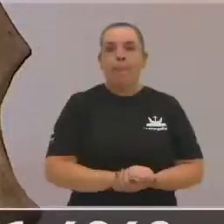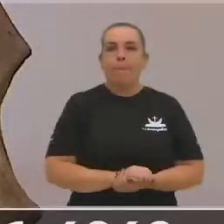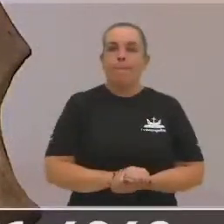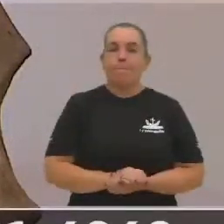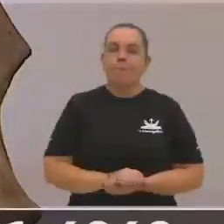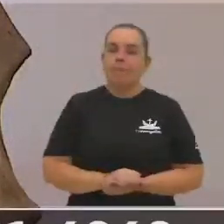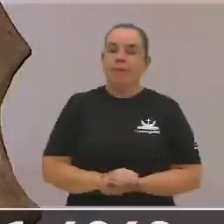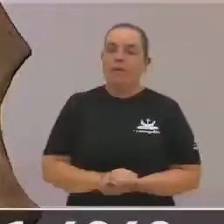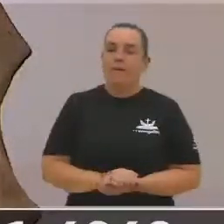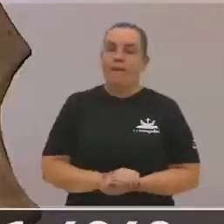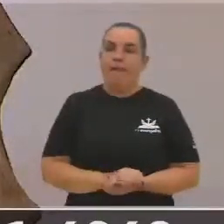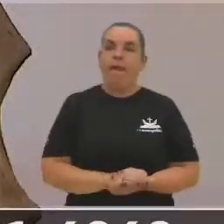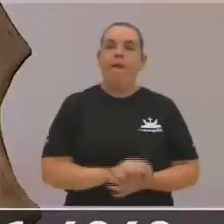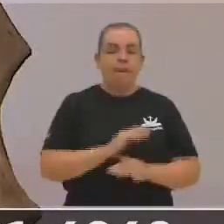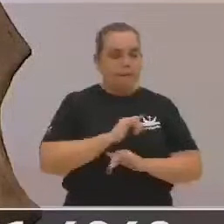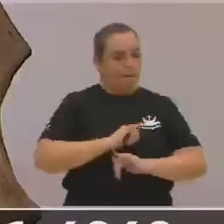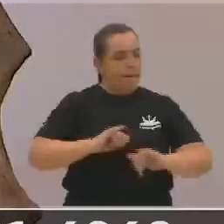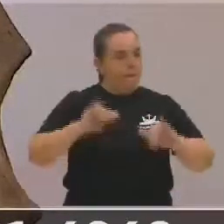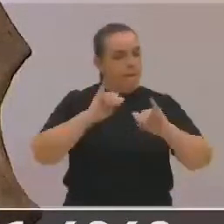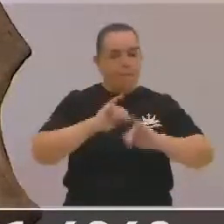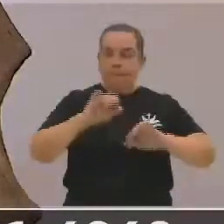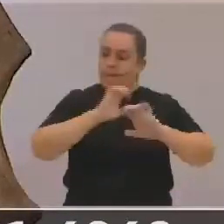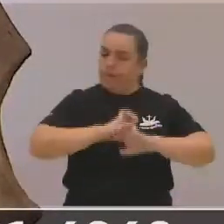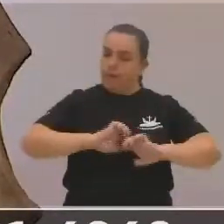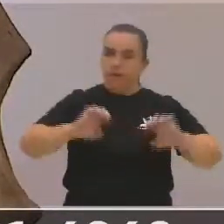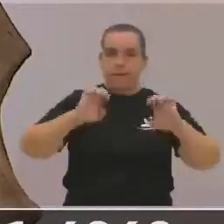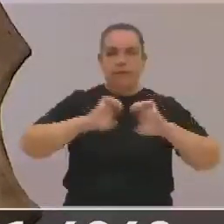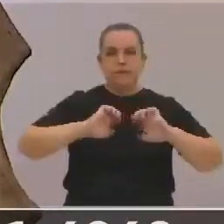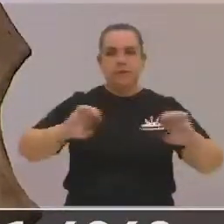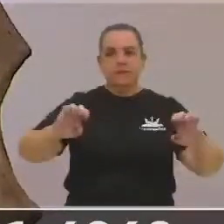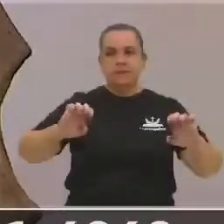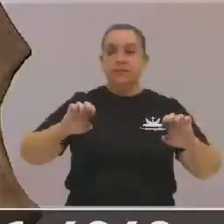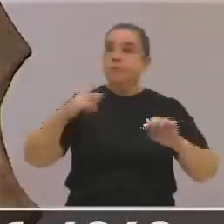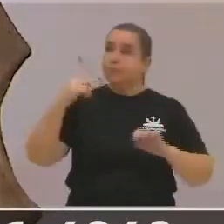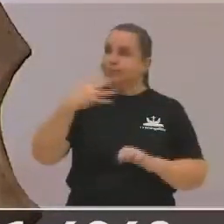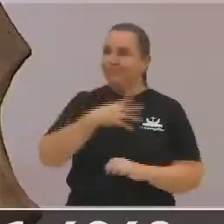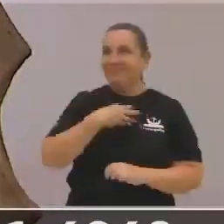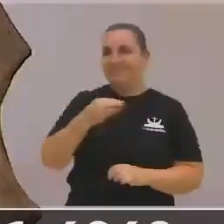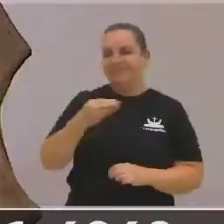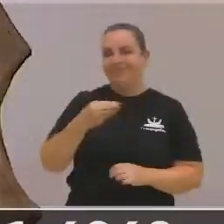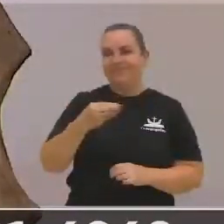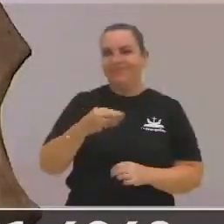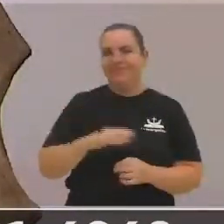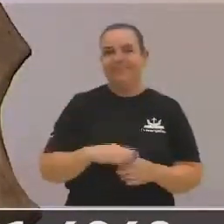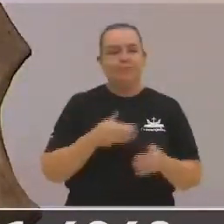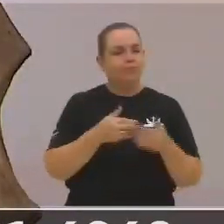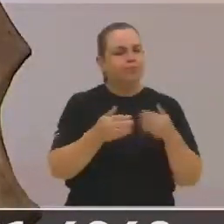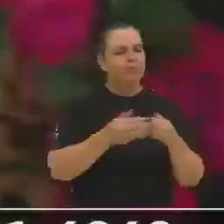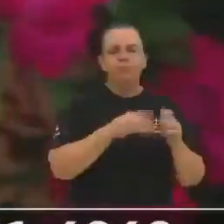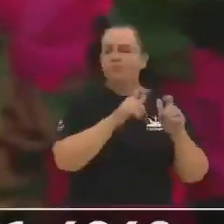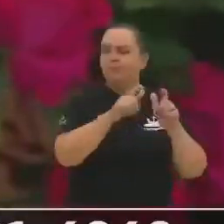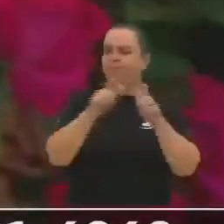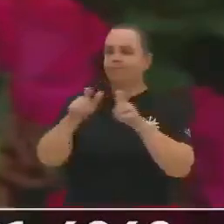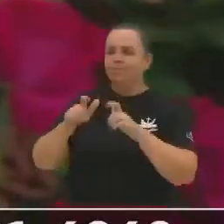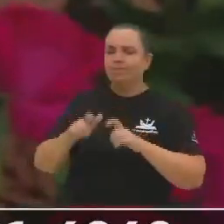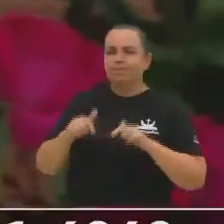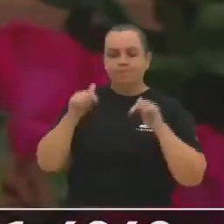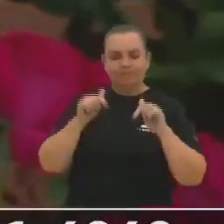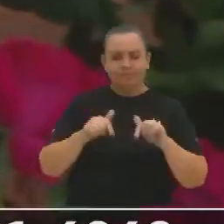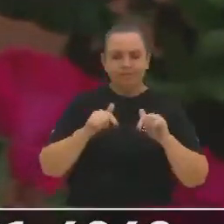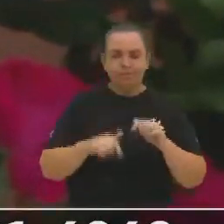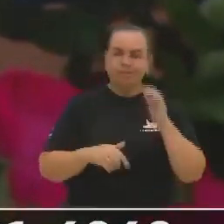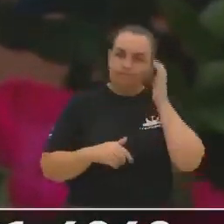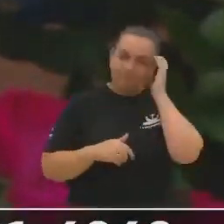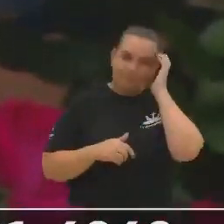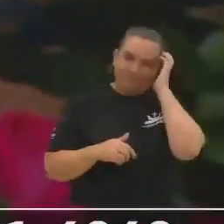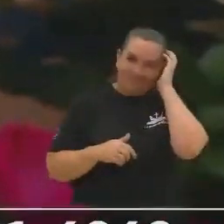no dever de levar o Evangelho do seu Filho aos quatro cantos desta terra e desse